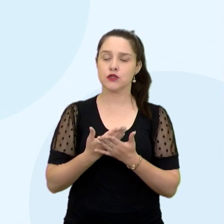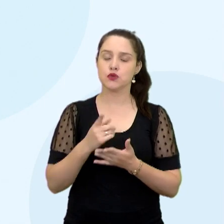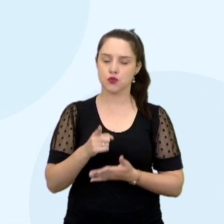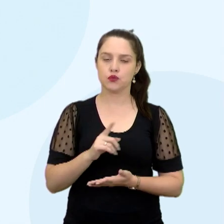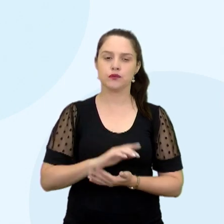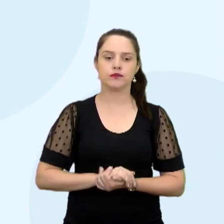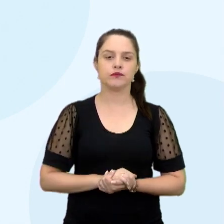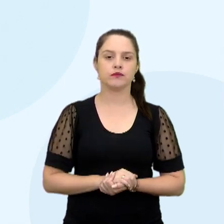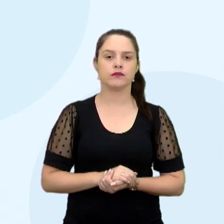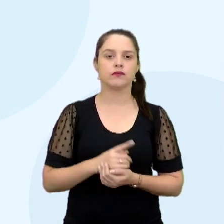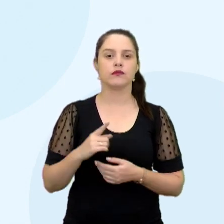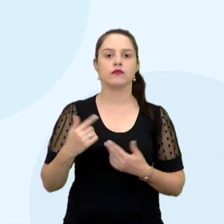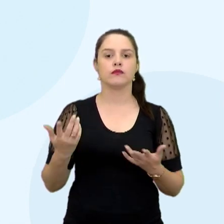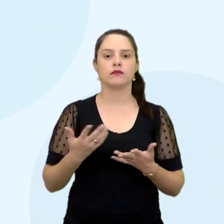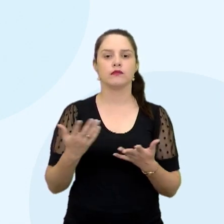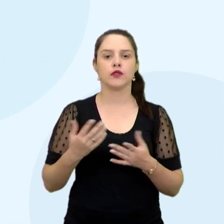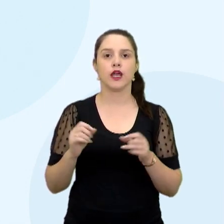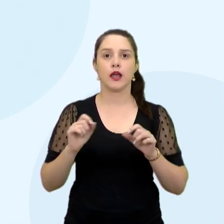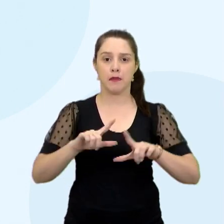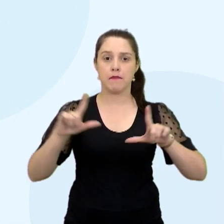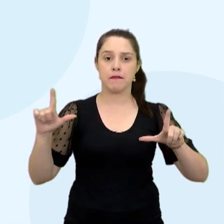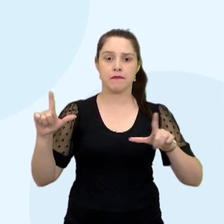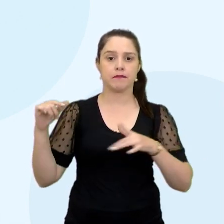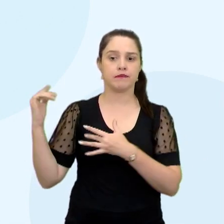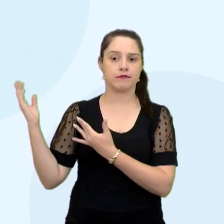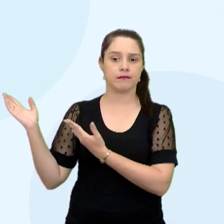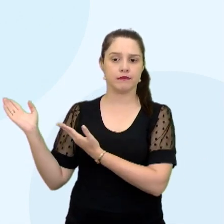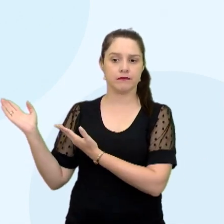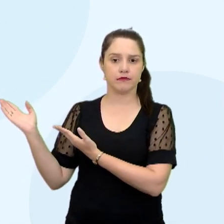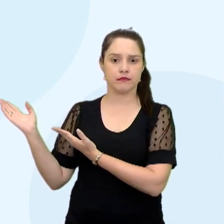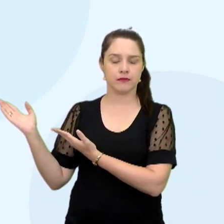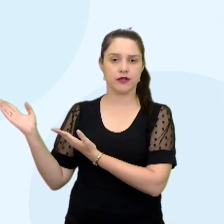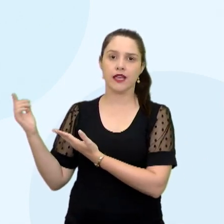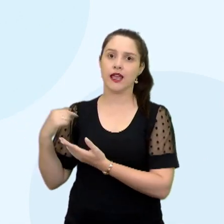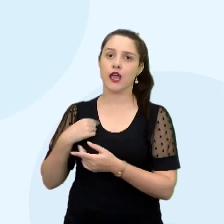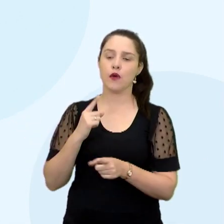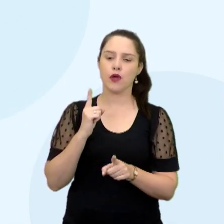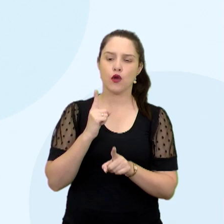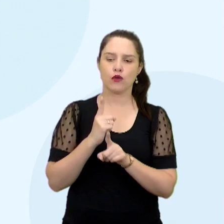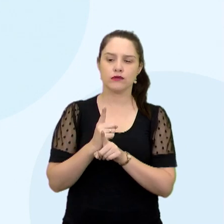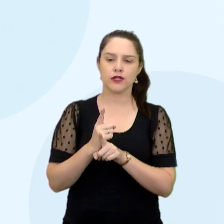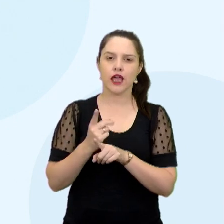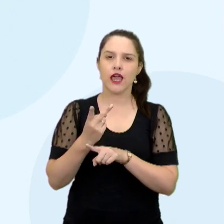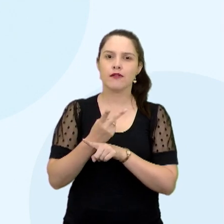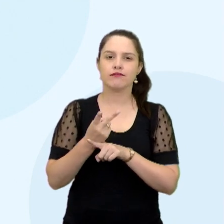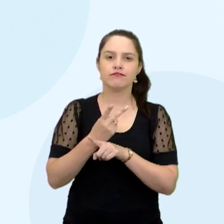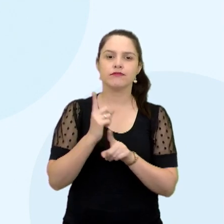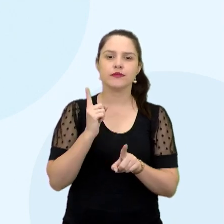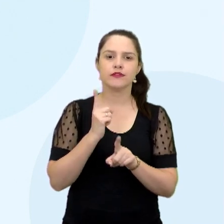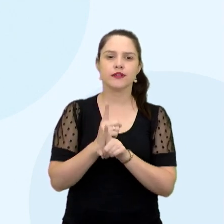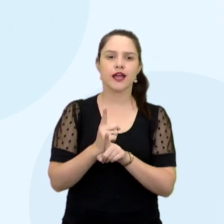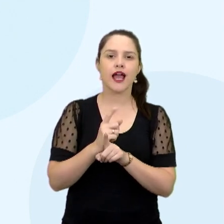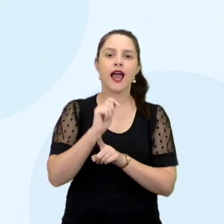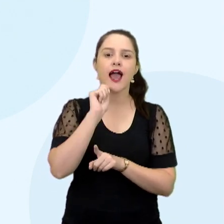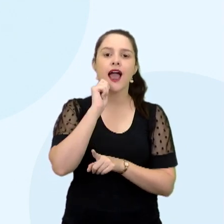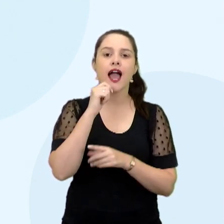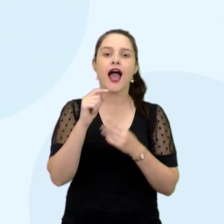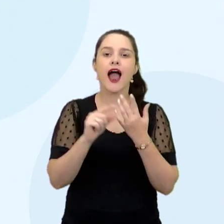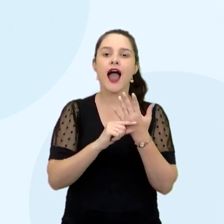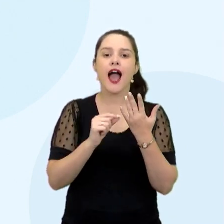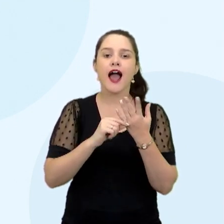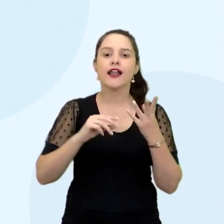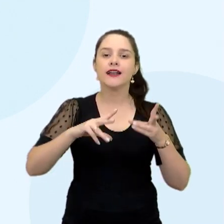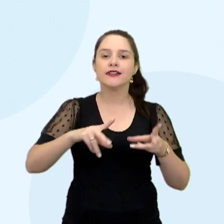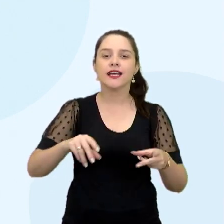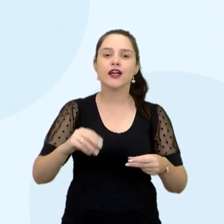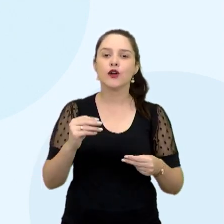aí eu trouxe uma imagem muito legal aí, que eu achei aí, né, de uma concepção artística da Terra no El